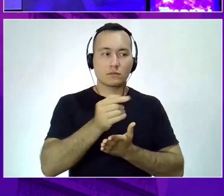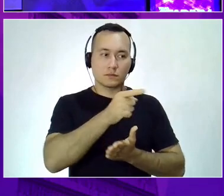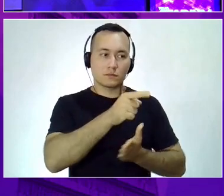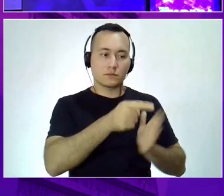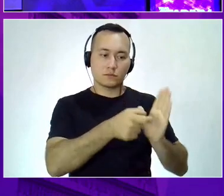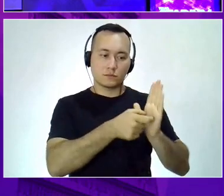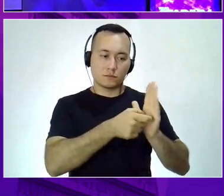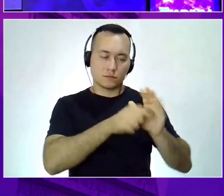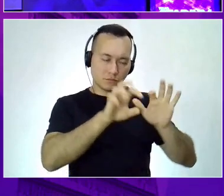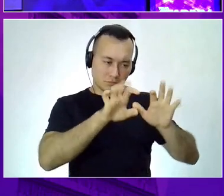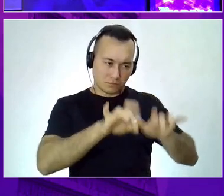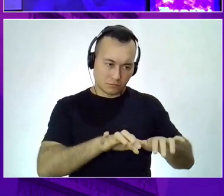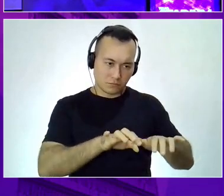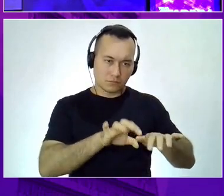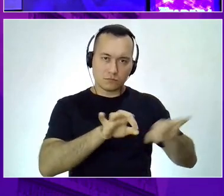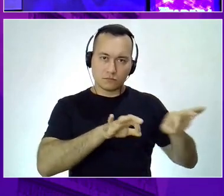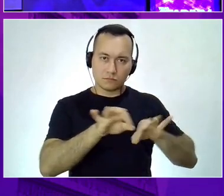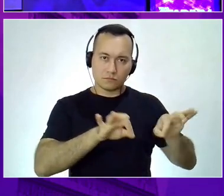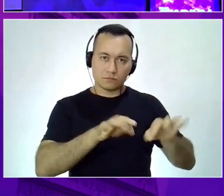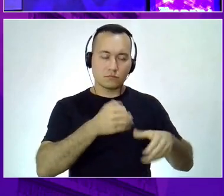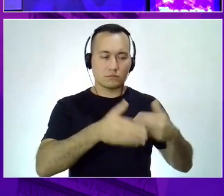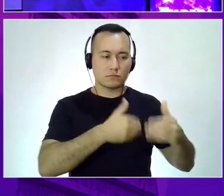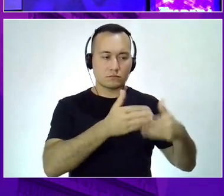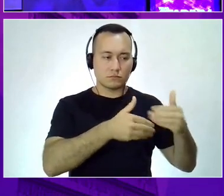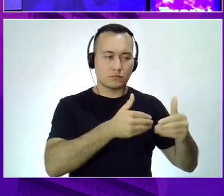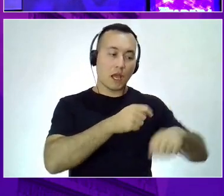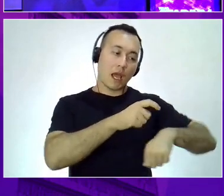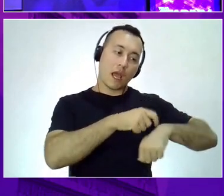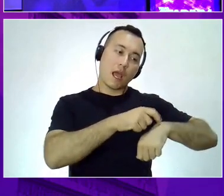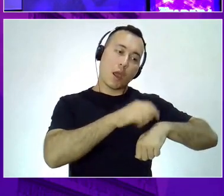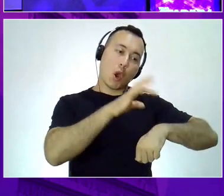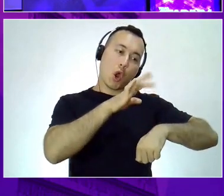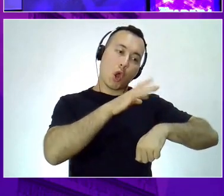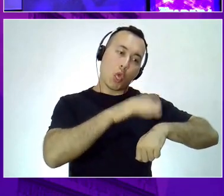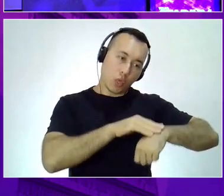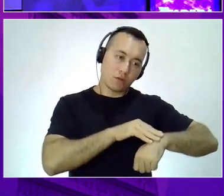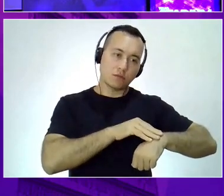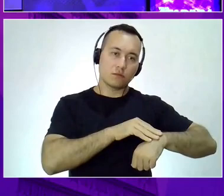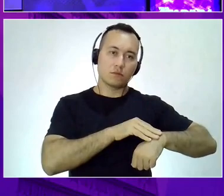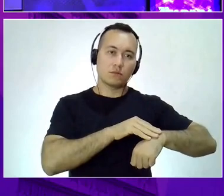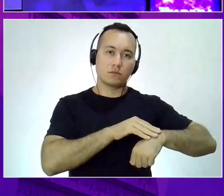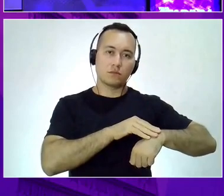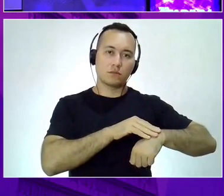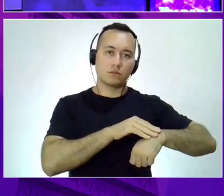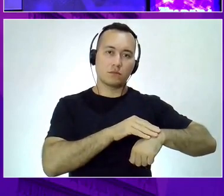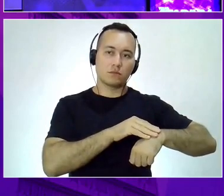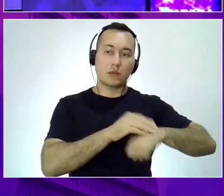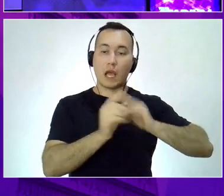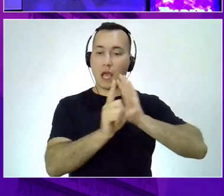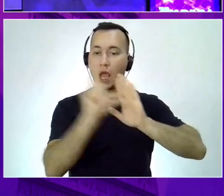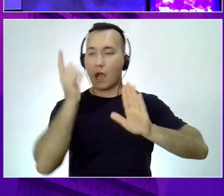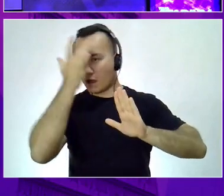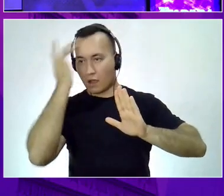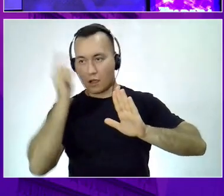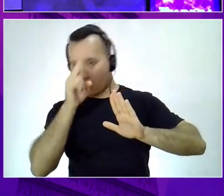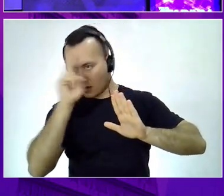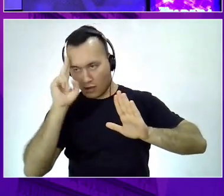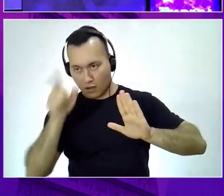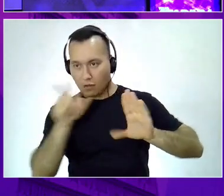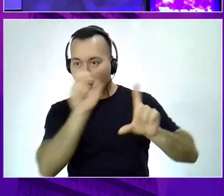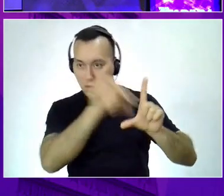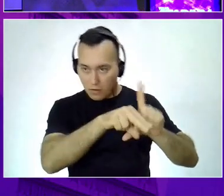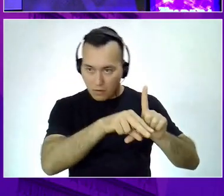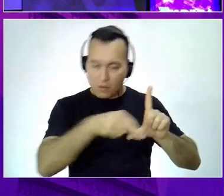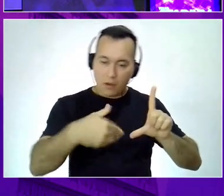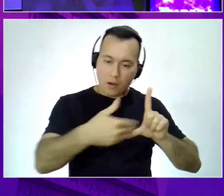Então, pessoas de segurança e pessoas de usabilidade façam questão de discutir esse assunto, porque é muito importante para saber qual